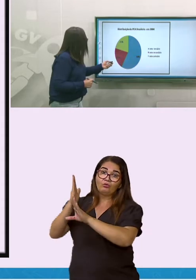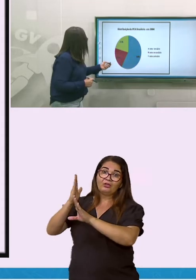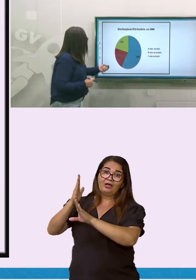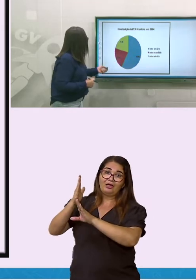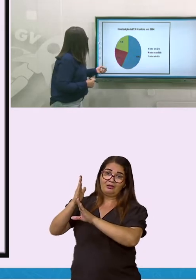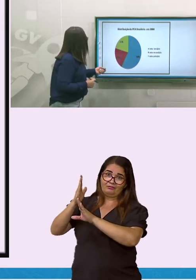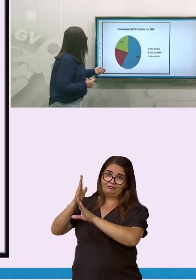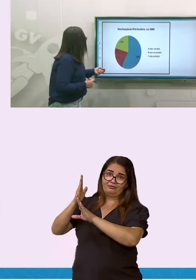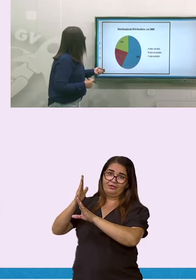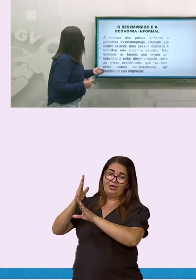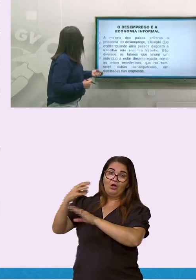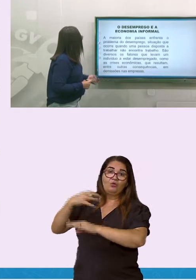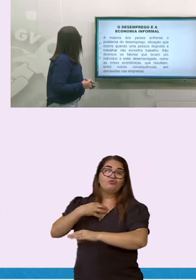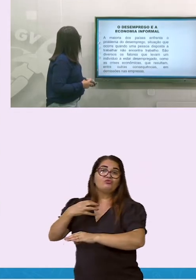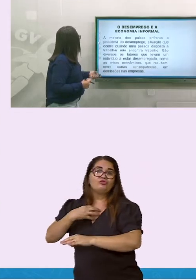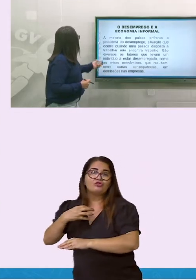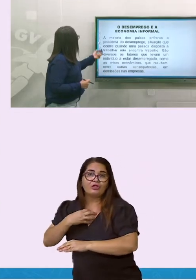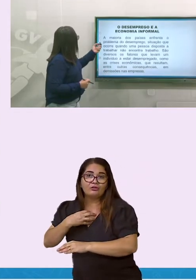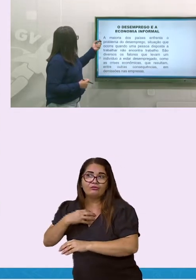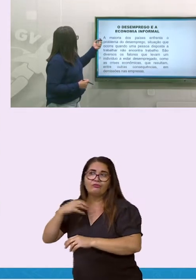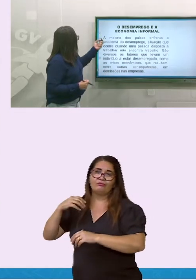Ok?